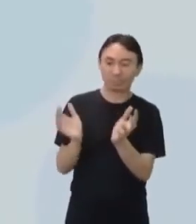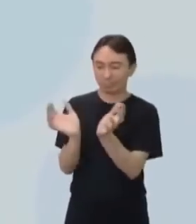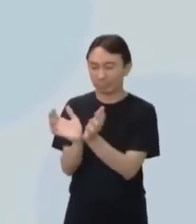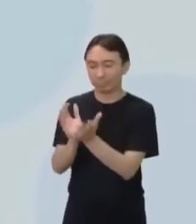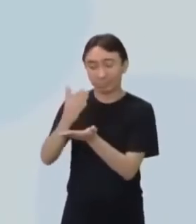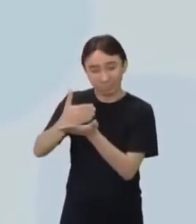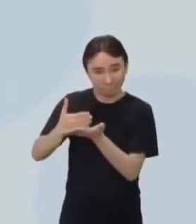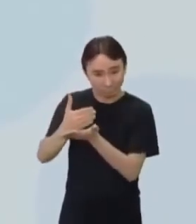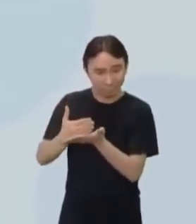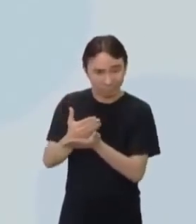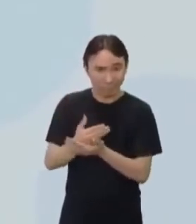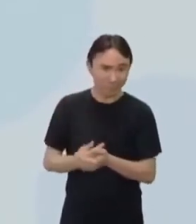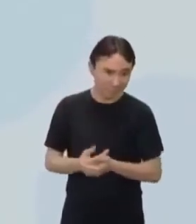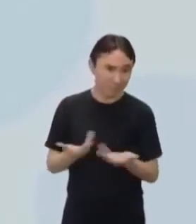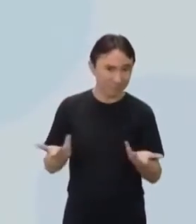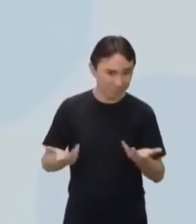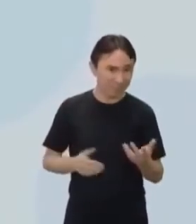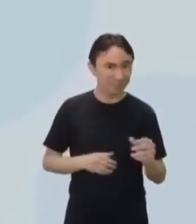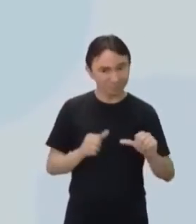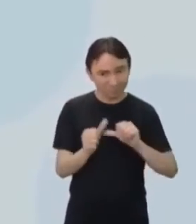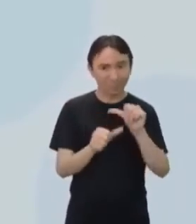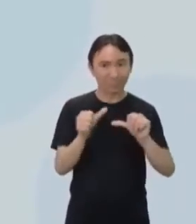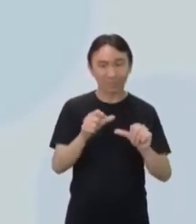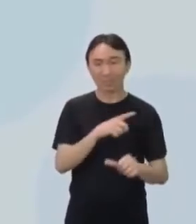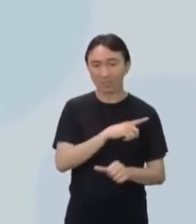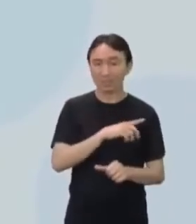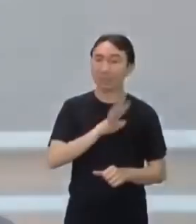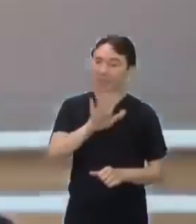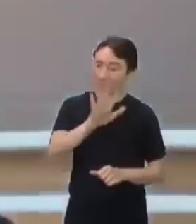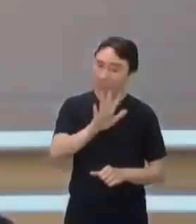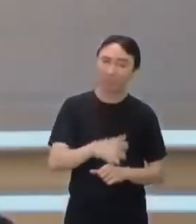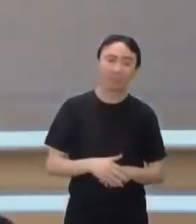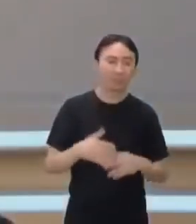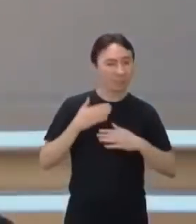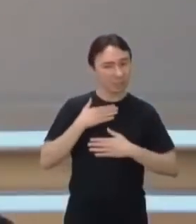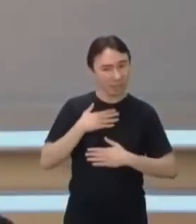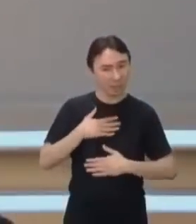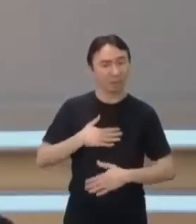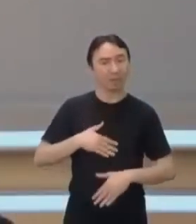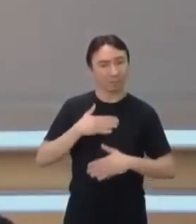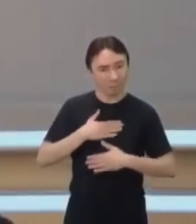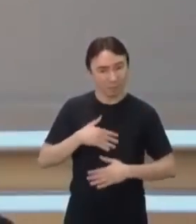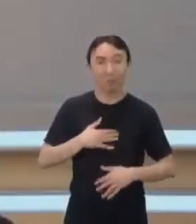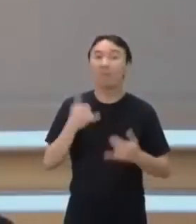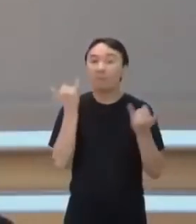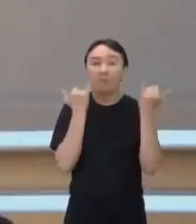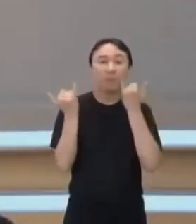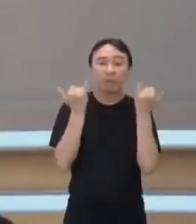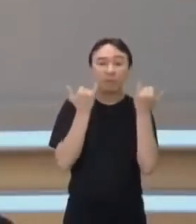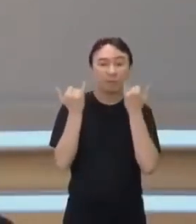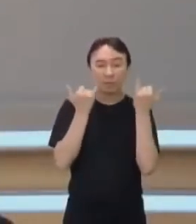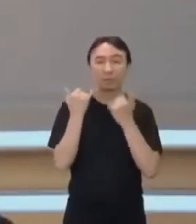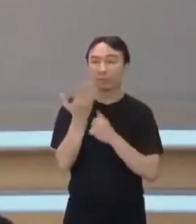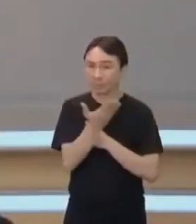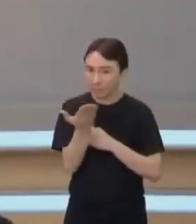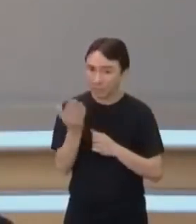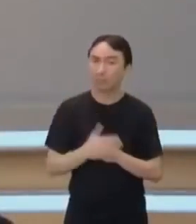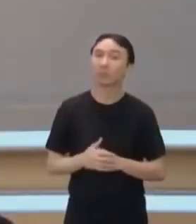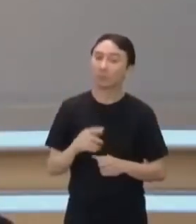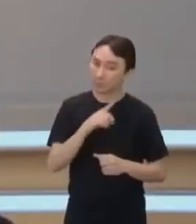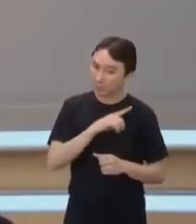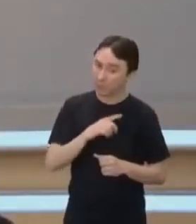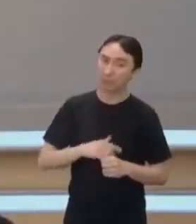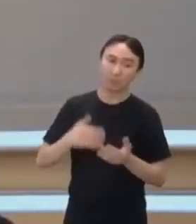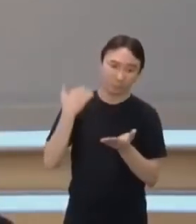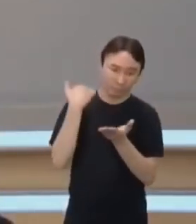formato de aplicação, mas vocês podem ficar tranquilos que vocês vão receber essas informações em breve, tá bom? Nós acabamos